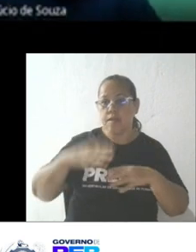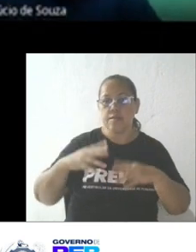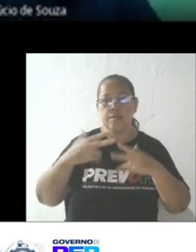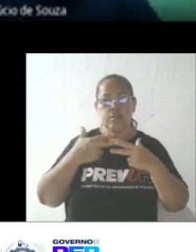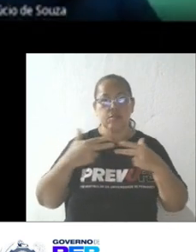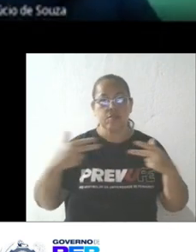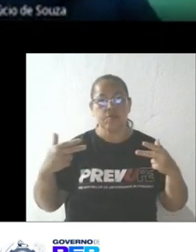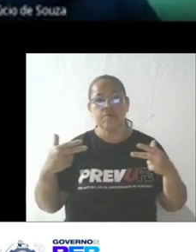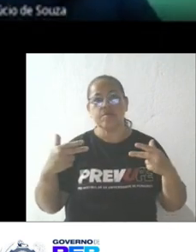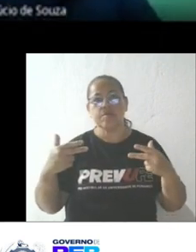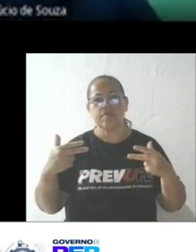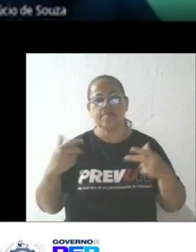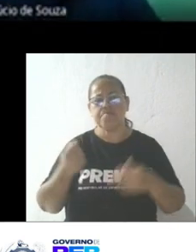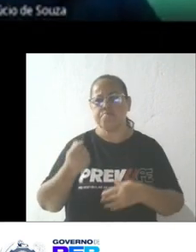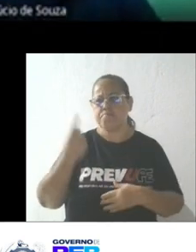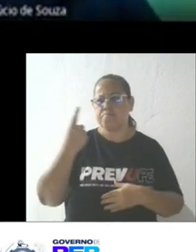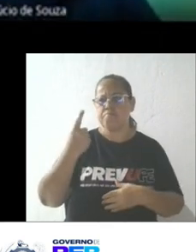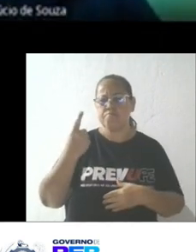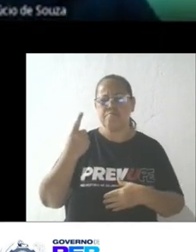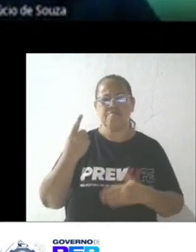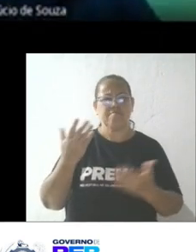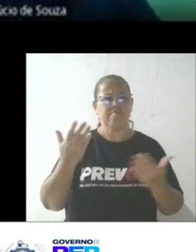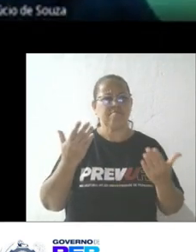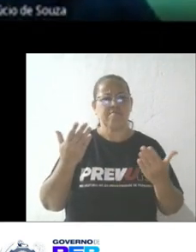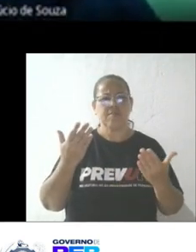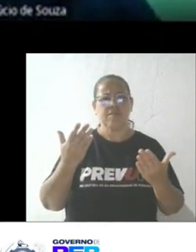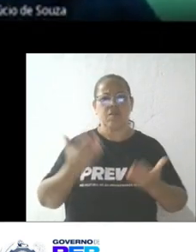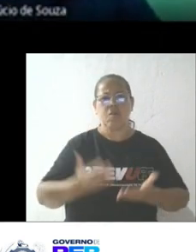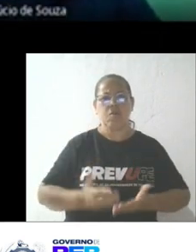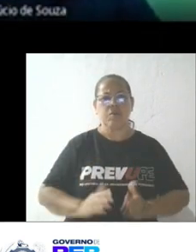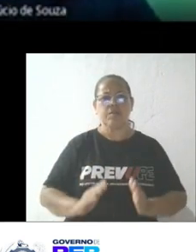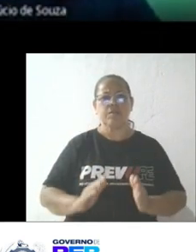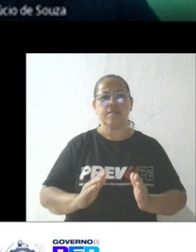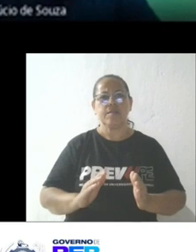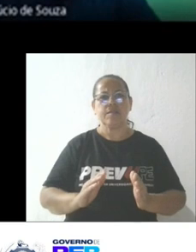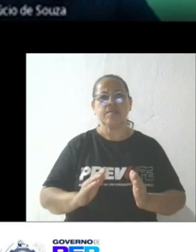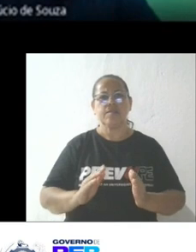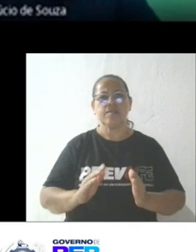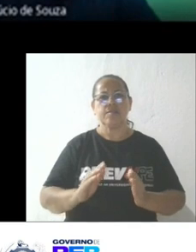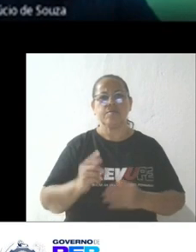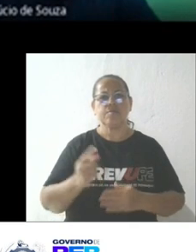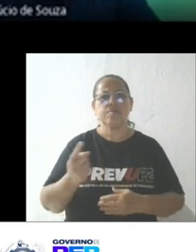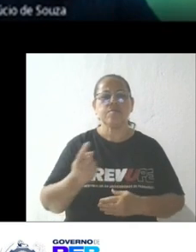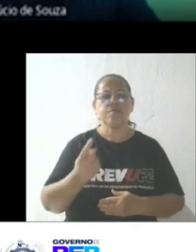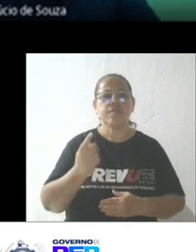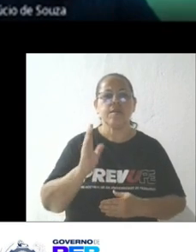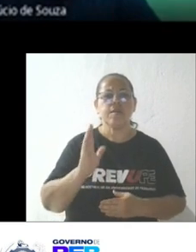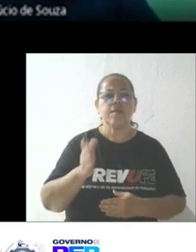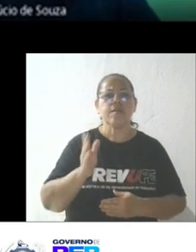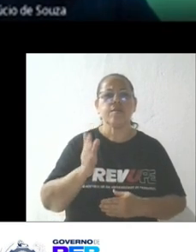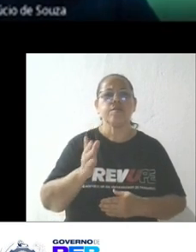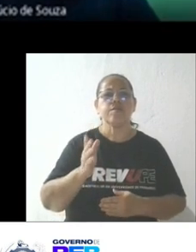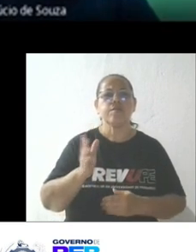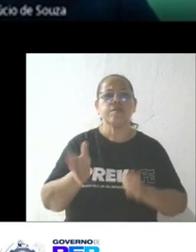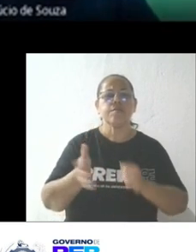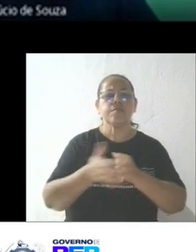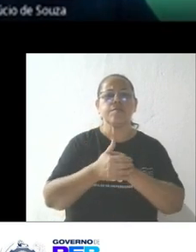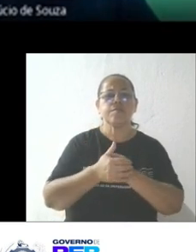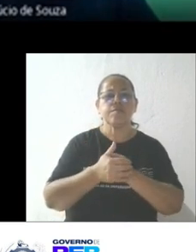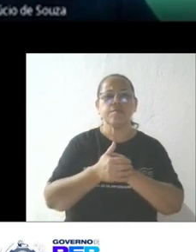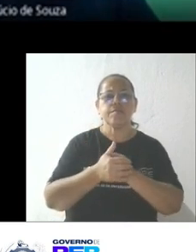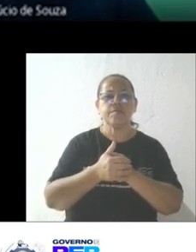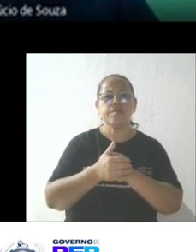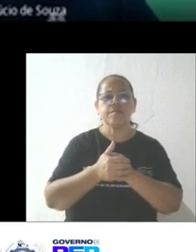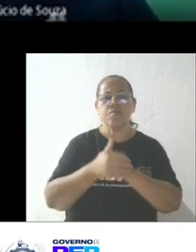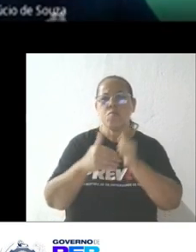paradoxo aquilo que nasce do mais singular delírio já estava oculto como um segredo como